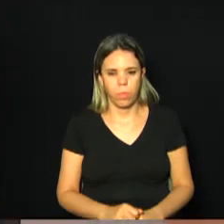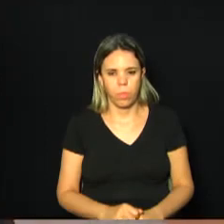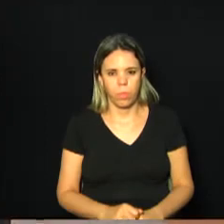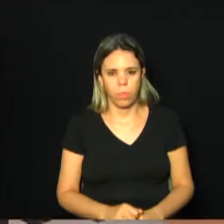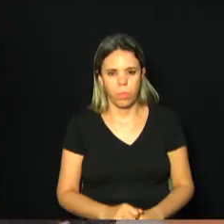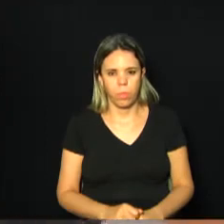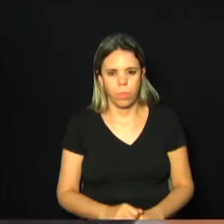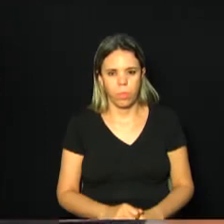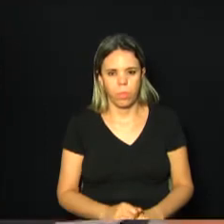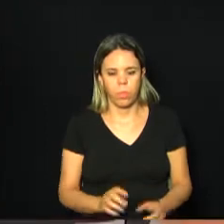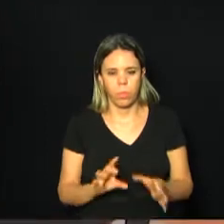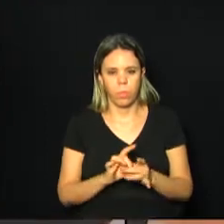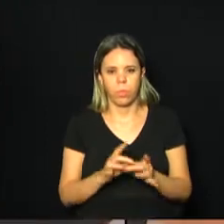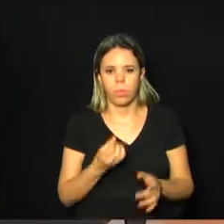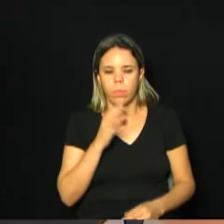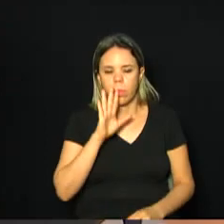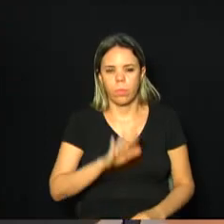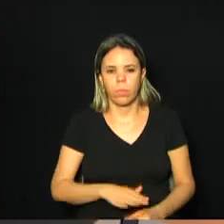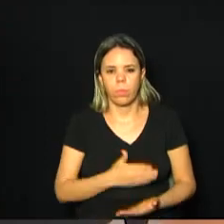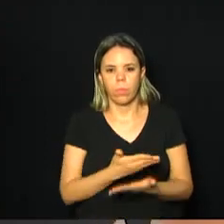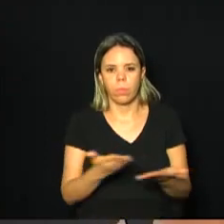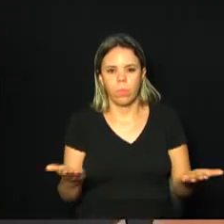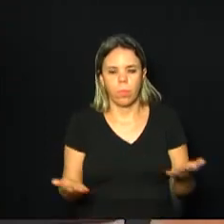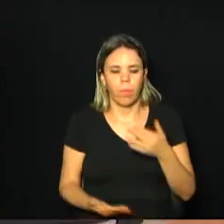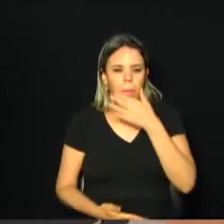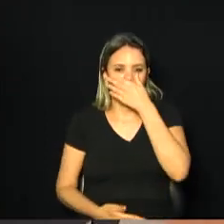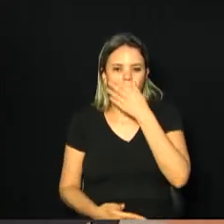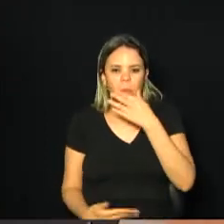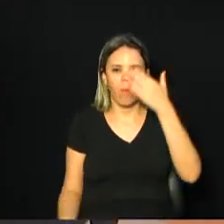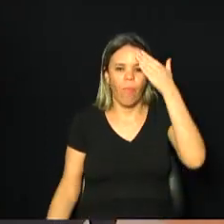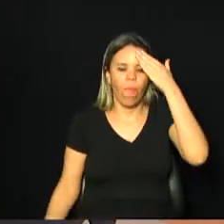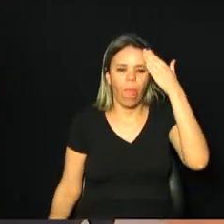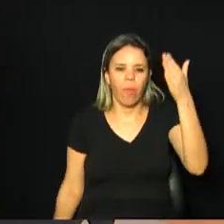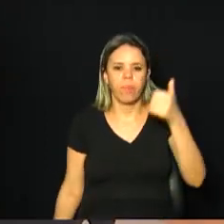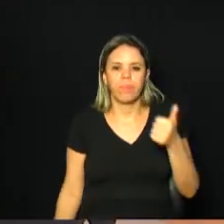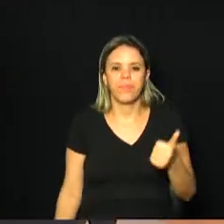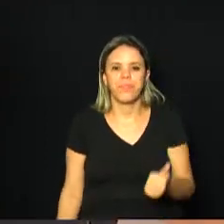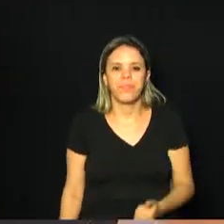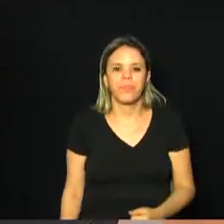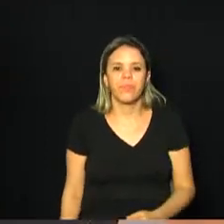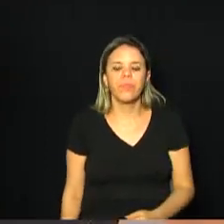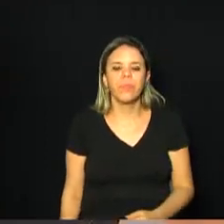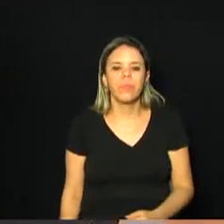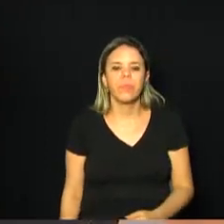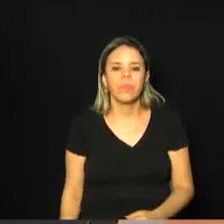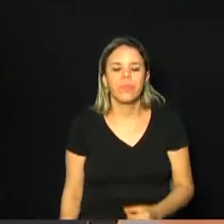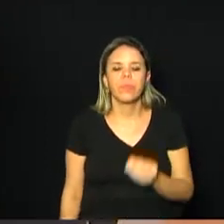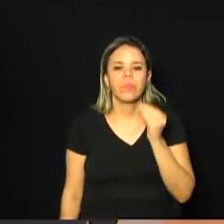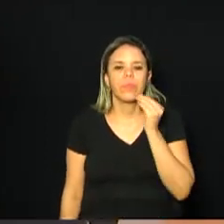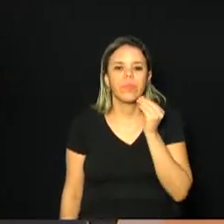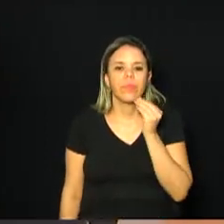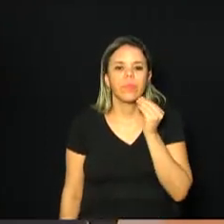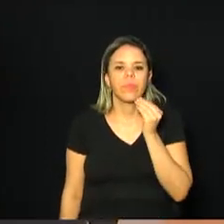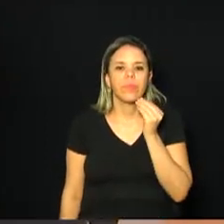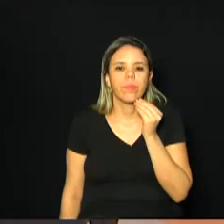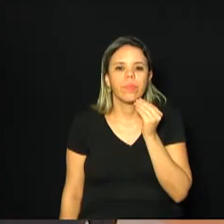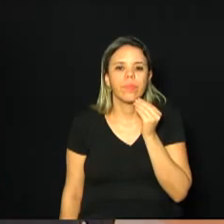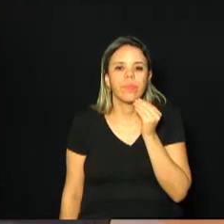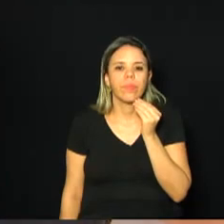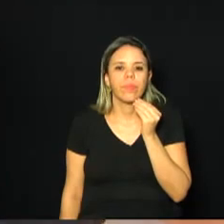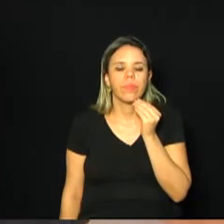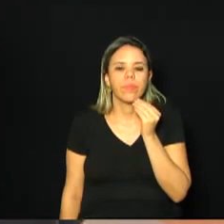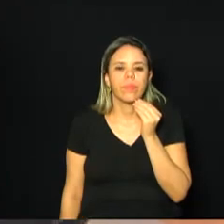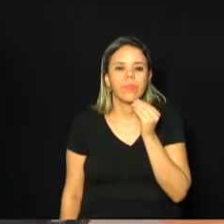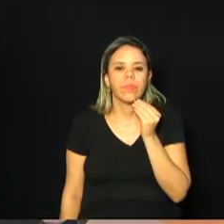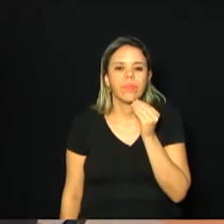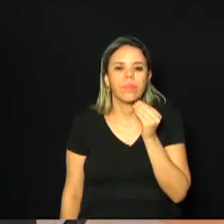Fica à vontade, Boa doutora. tarde. Eu queria agradecer primeiro a oportunidade de estar aqui,